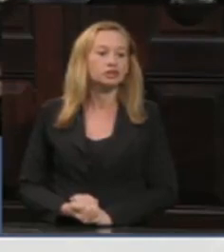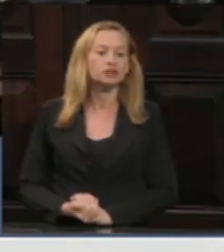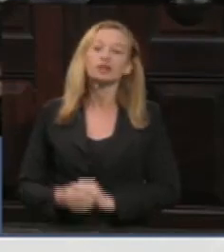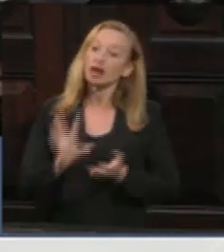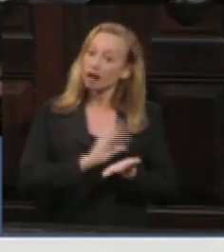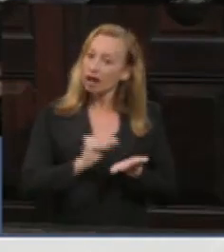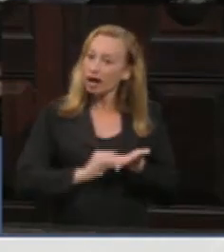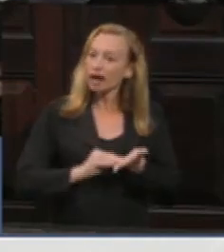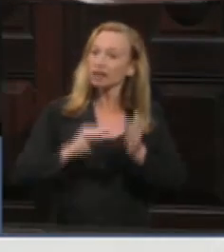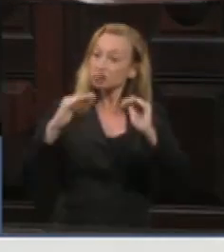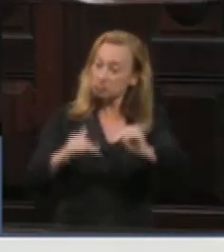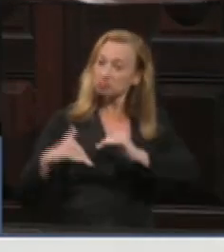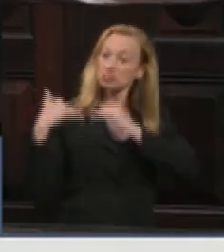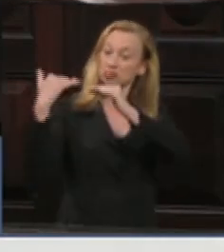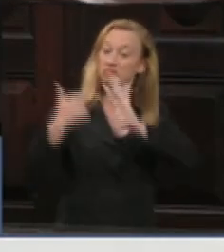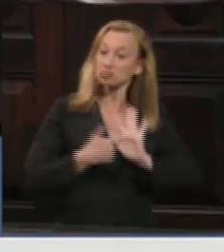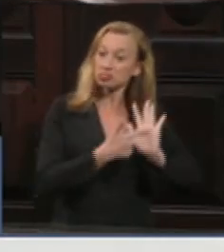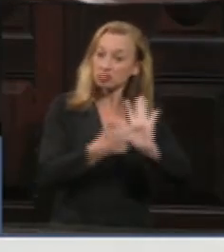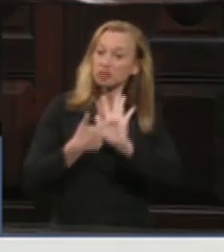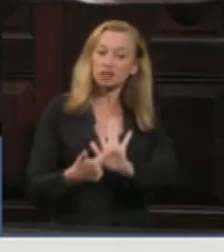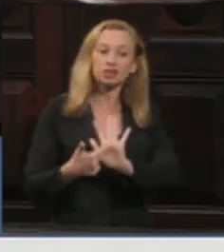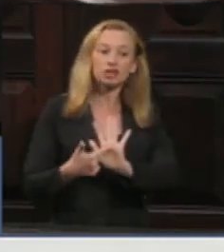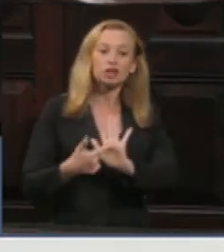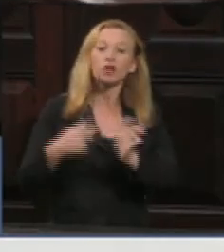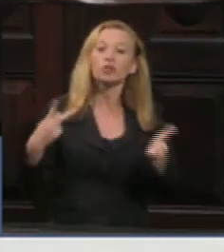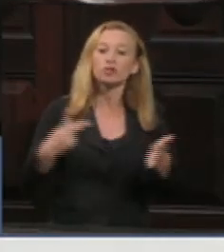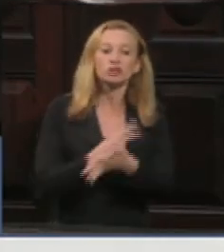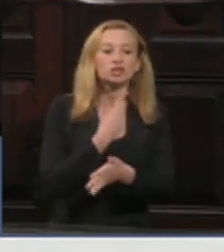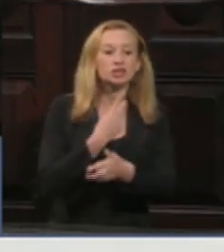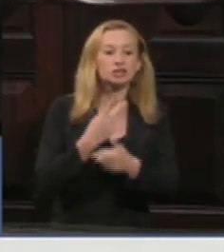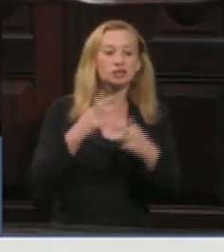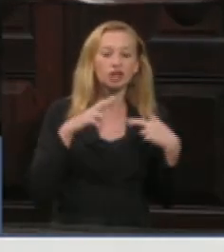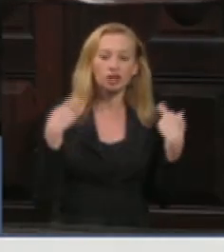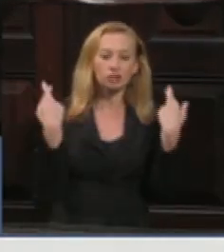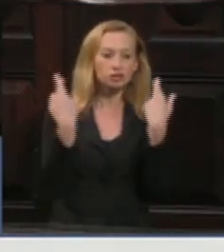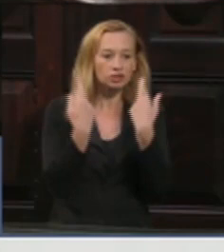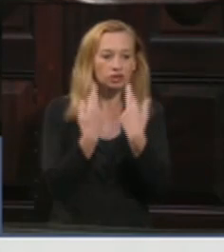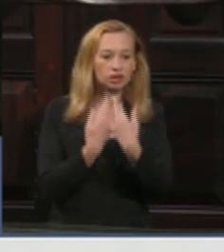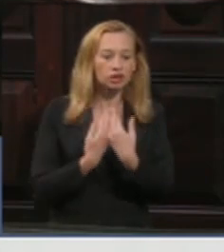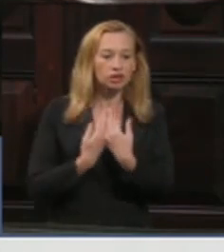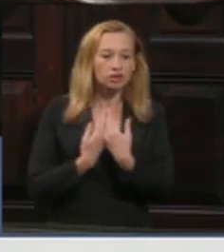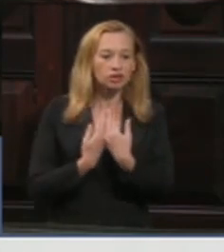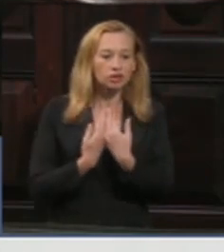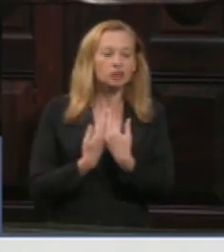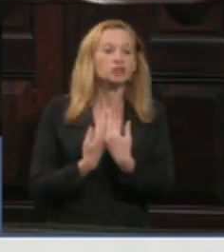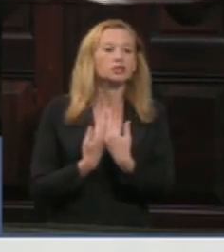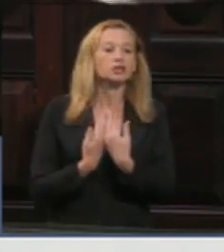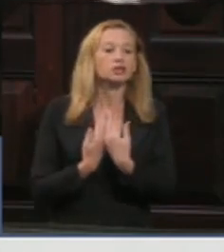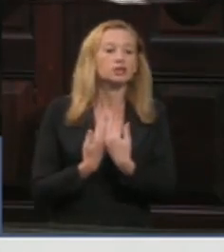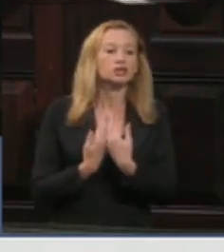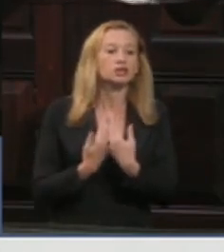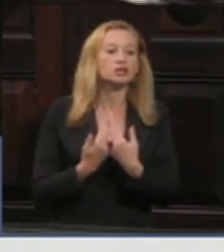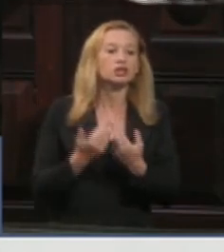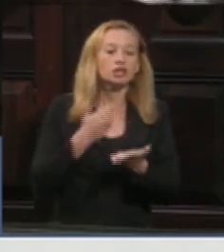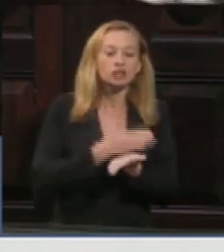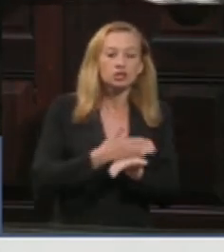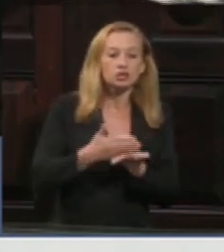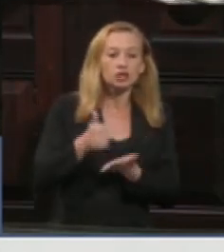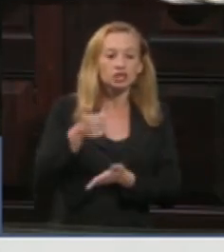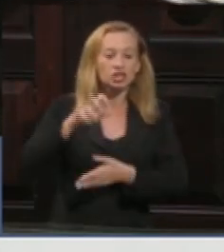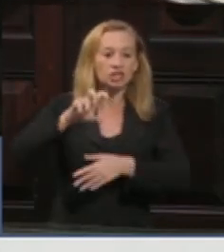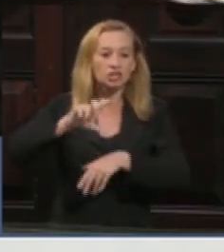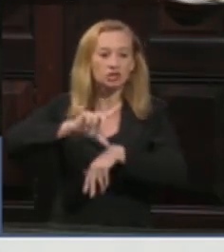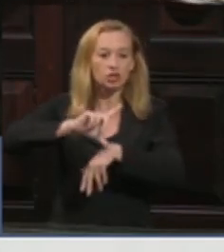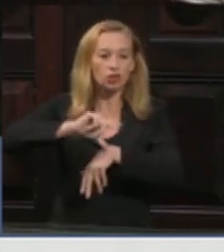A ata reflete com exatidão o ocorrido na 13ª sessão ordinária, que inicia às 15